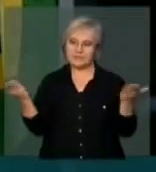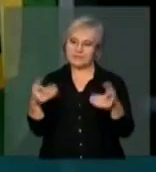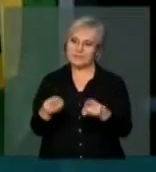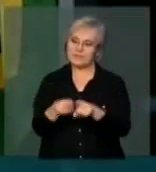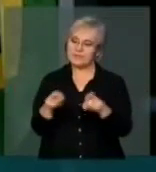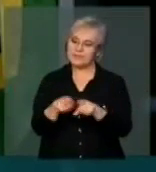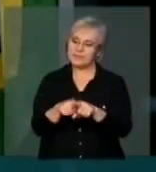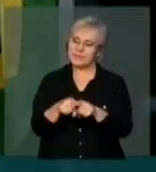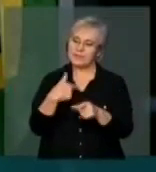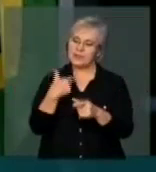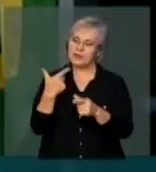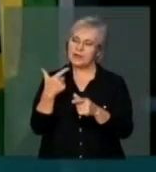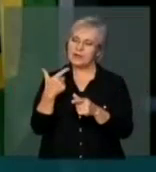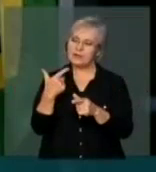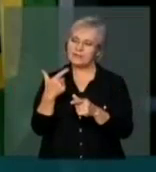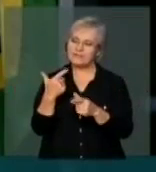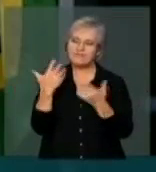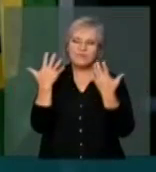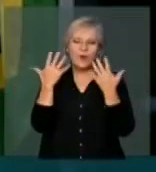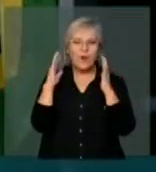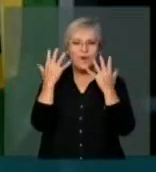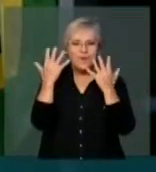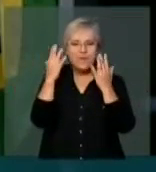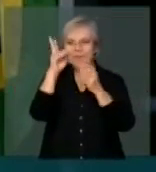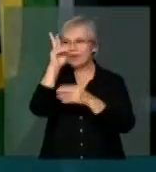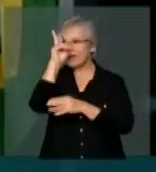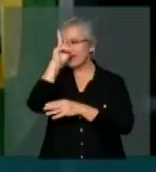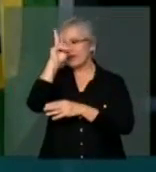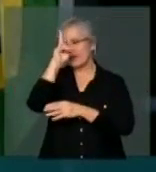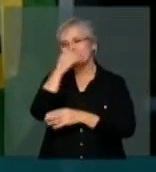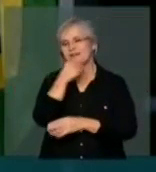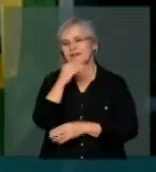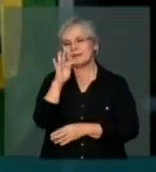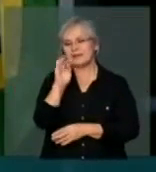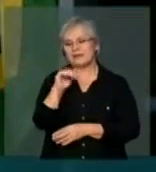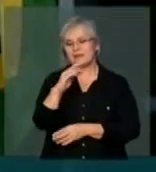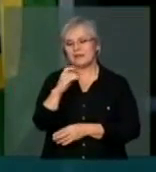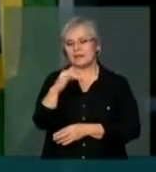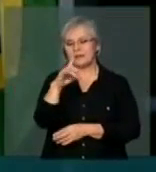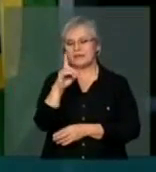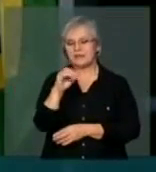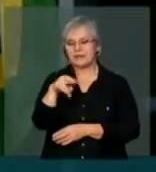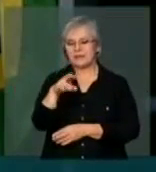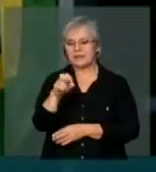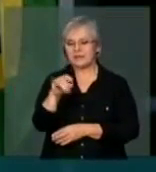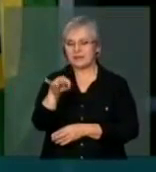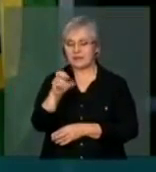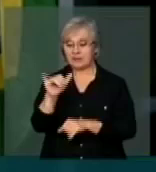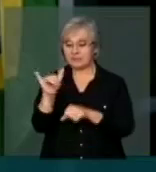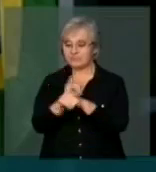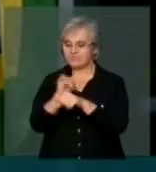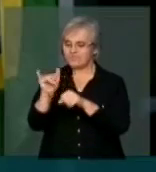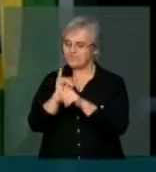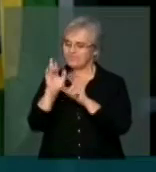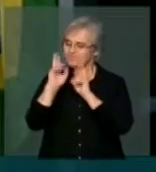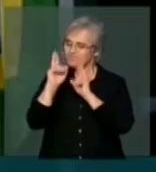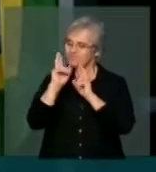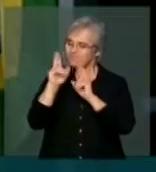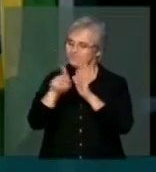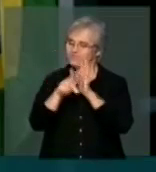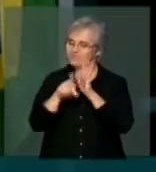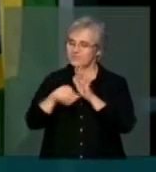qualquer coisa, render as devidas homenagens a Tancredo Neves, o estrategista da redemocratização